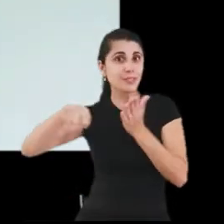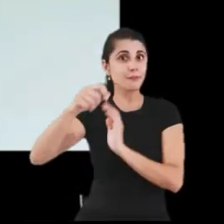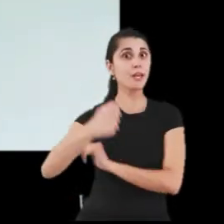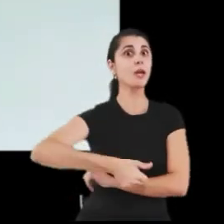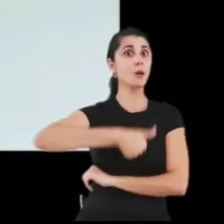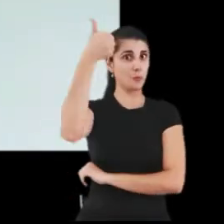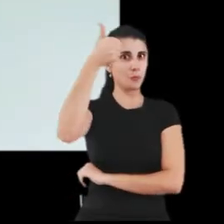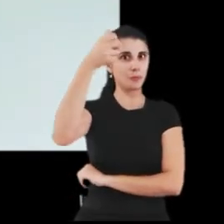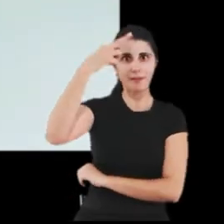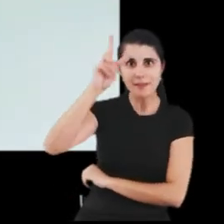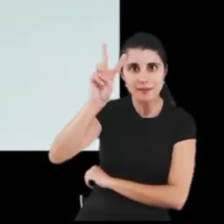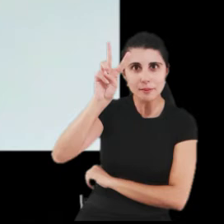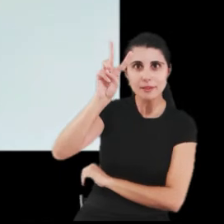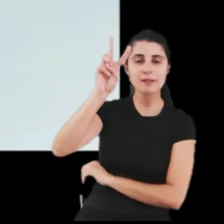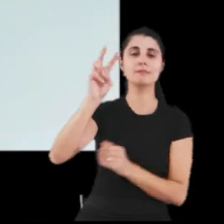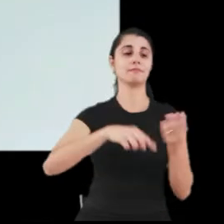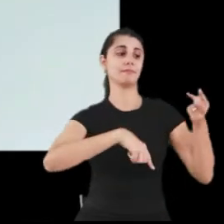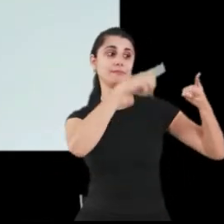número 1.